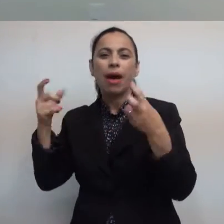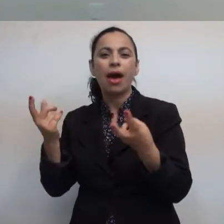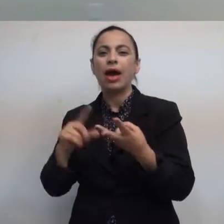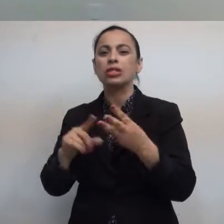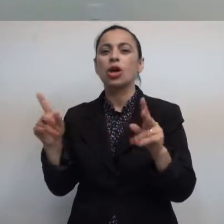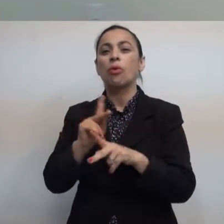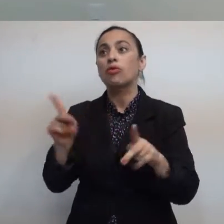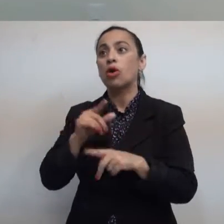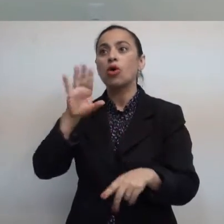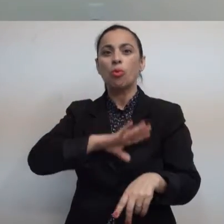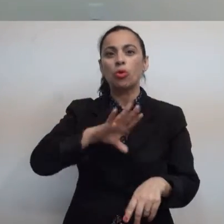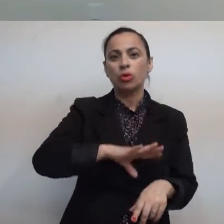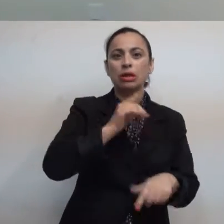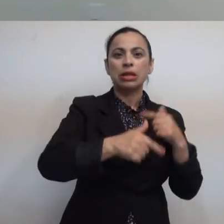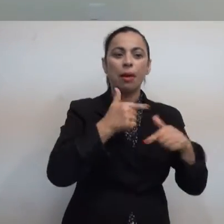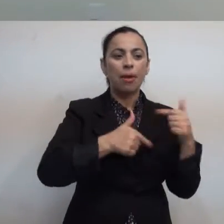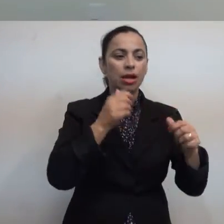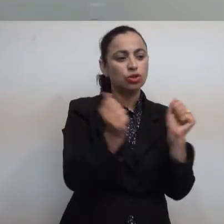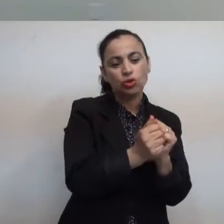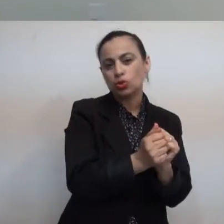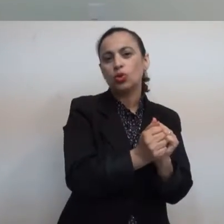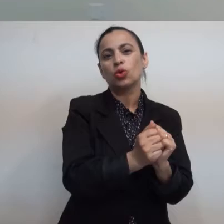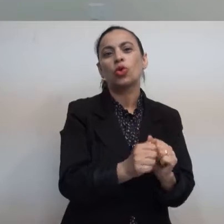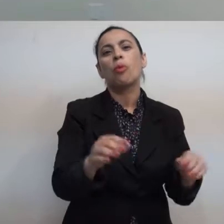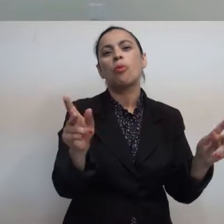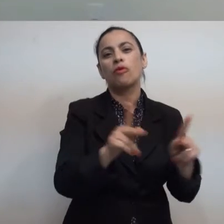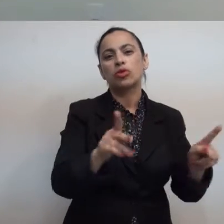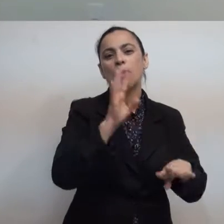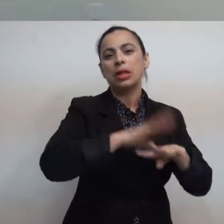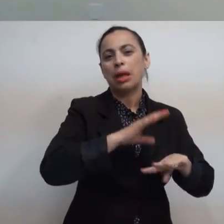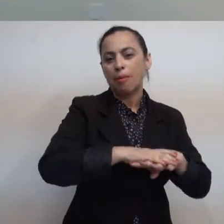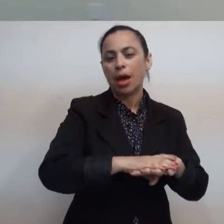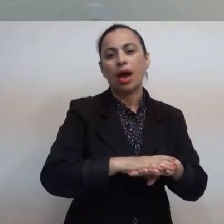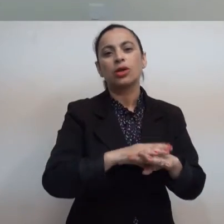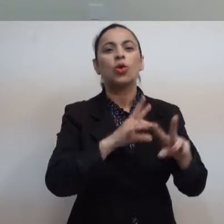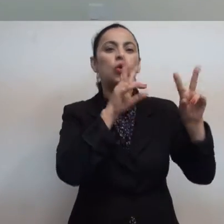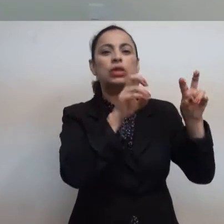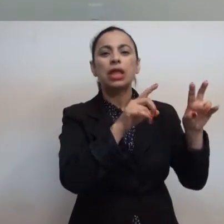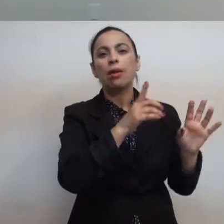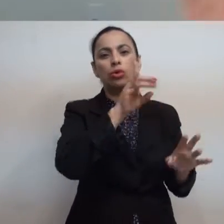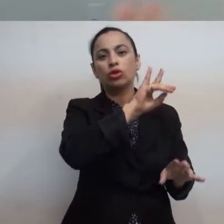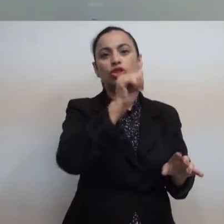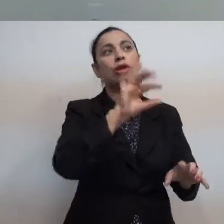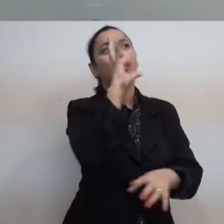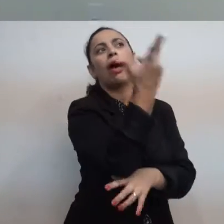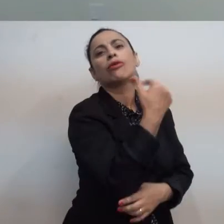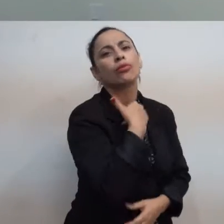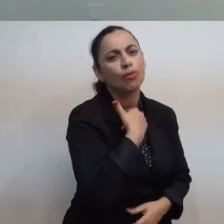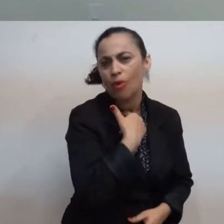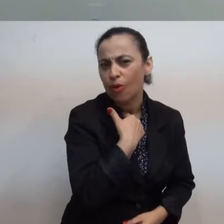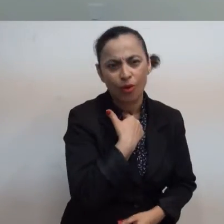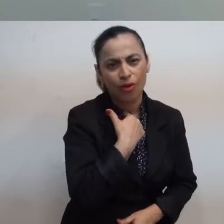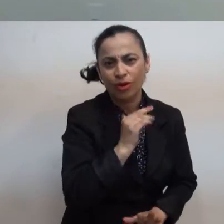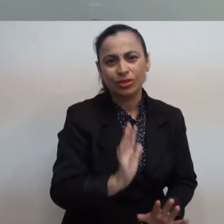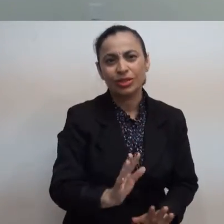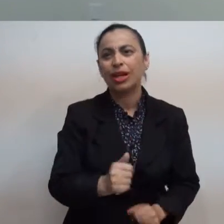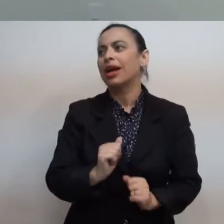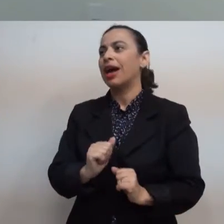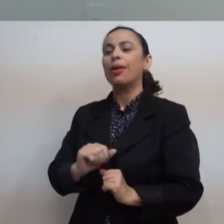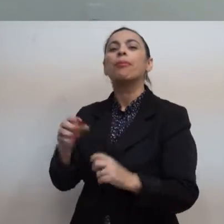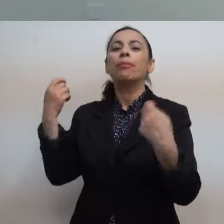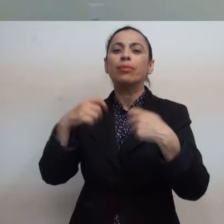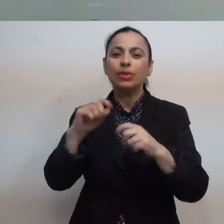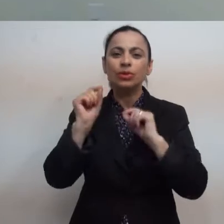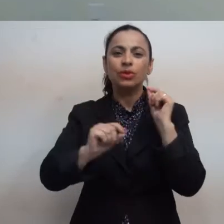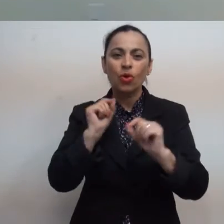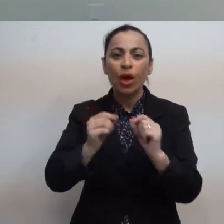por temáticas, onde o professor de língua portuguesa trabalha com o professor da matemática num tema do Dia da Árvore. Não pode ser